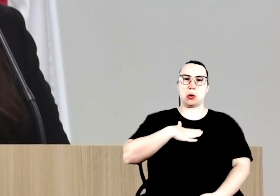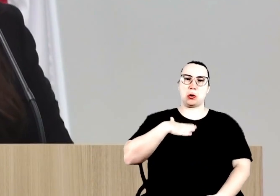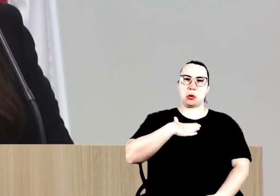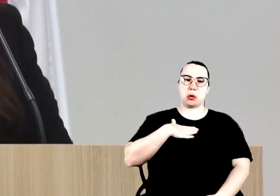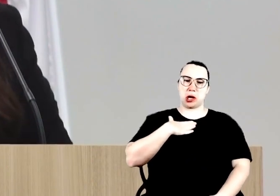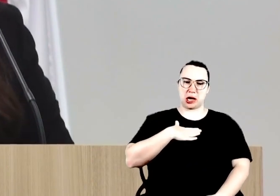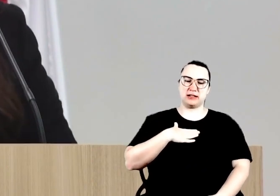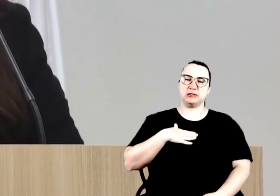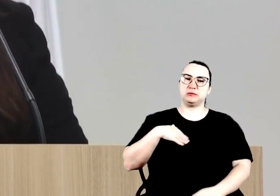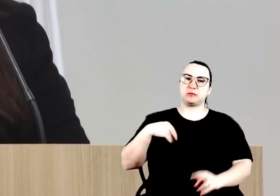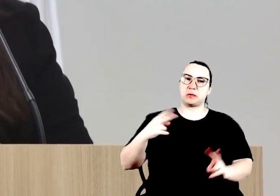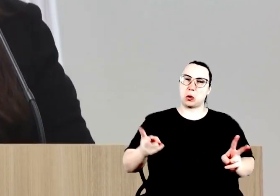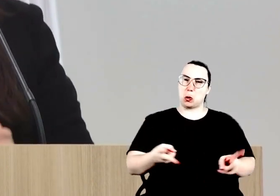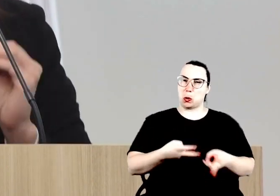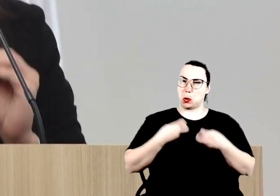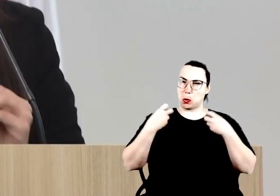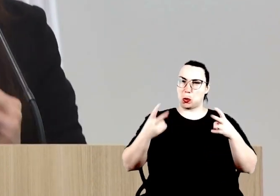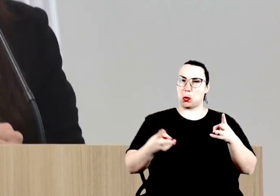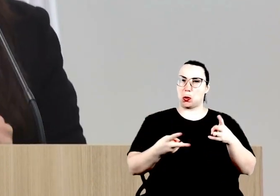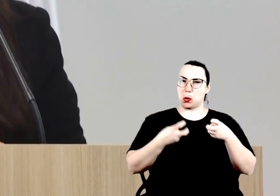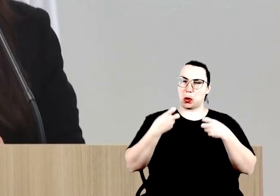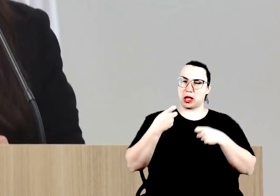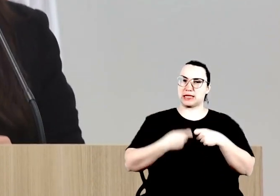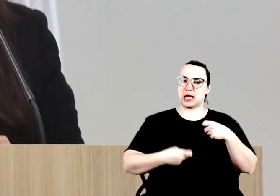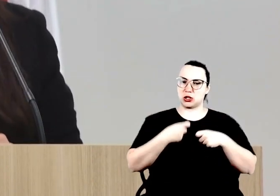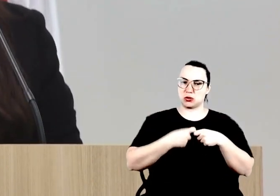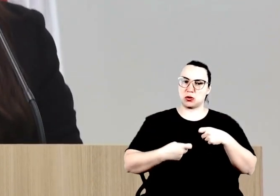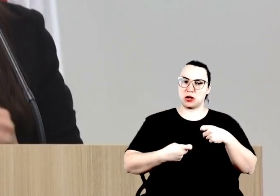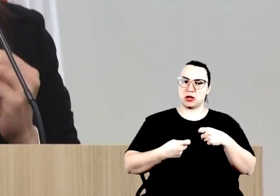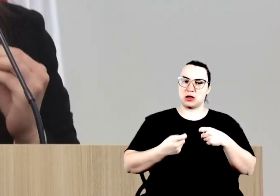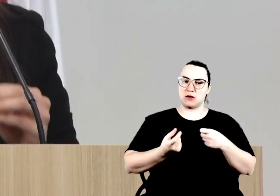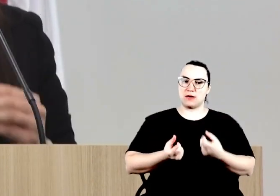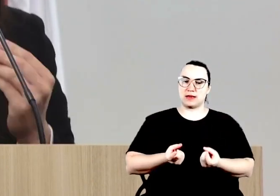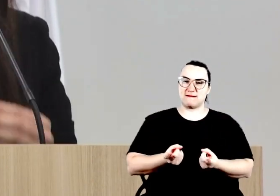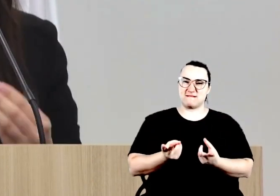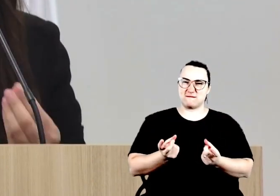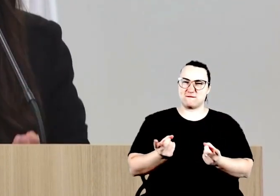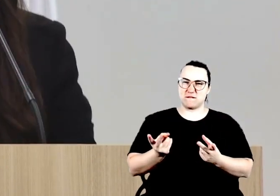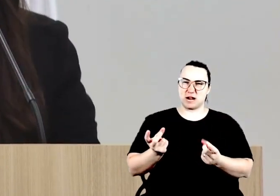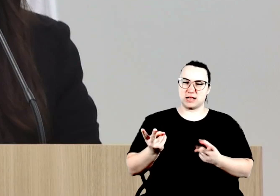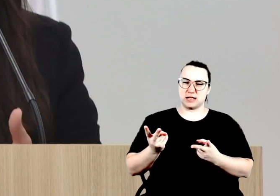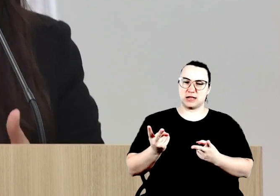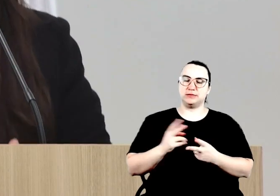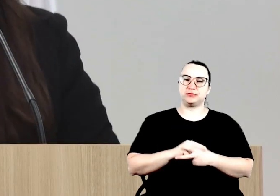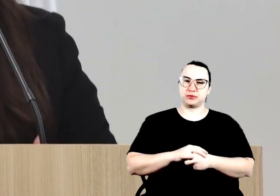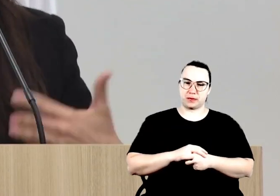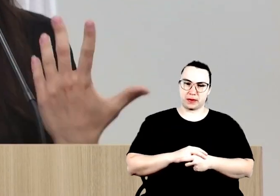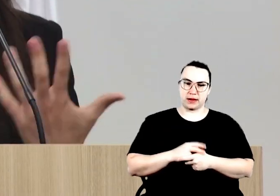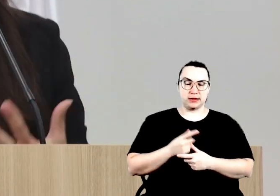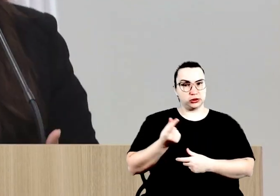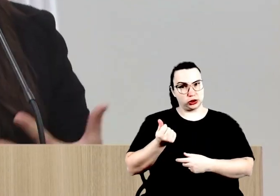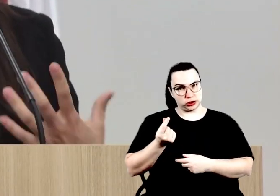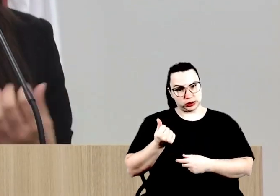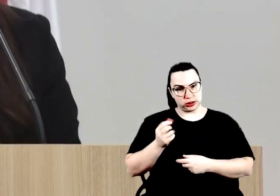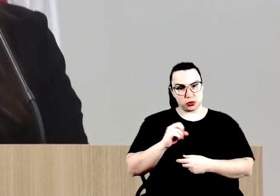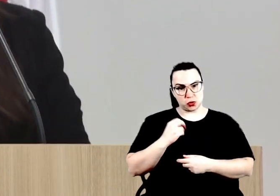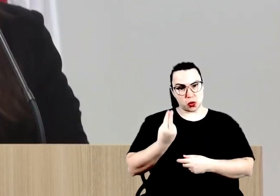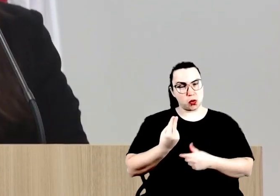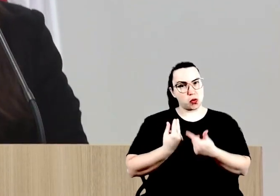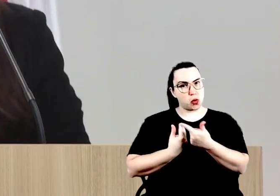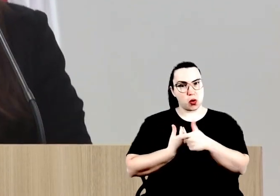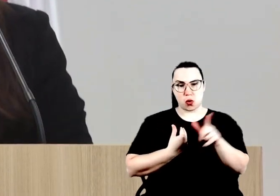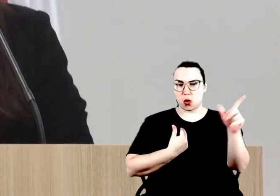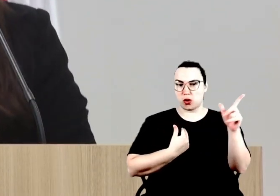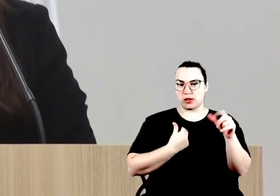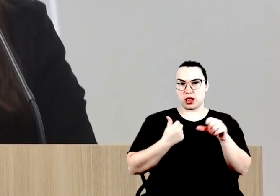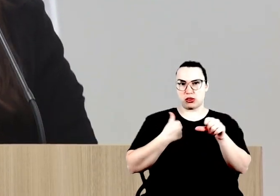exploração sexual, ele vai ter fins lucrativos, pode ser não somente dinheiro ou alguma outra